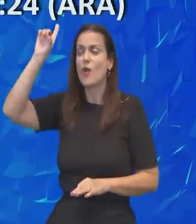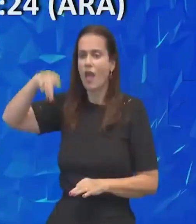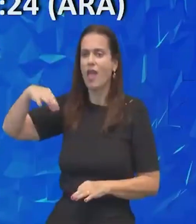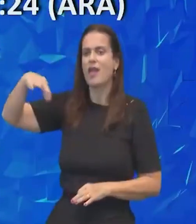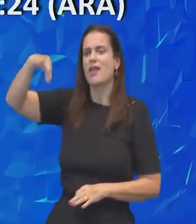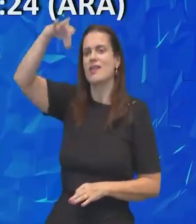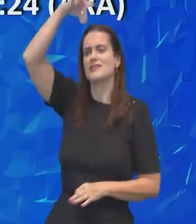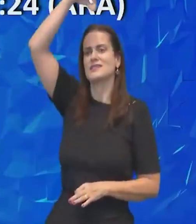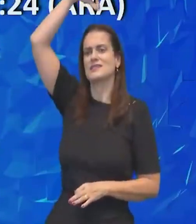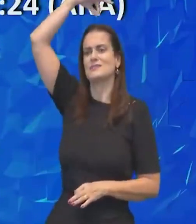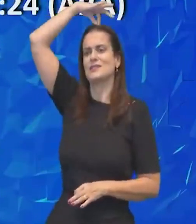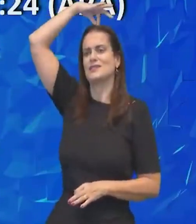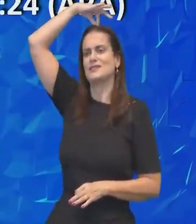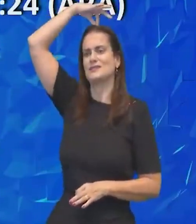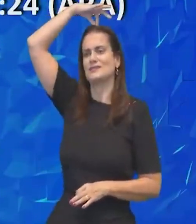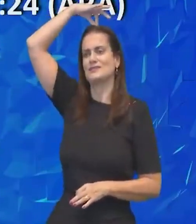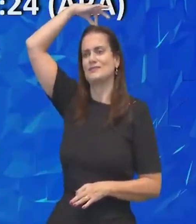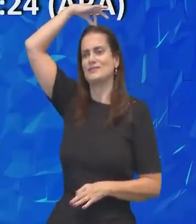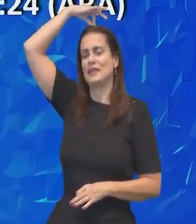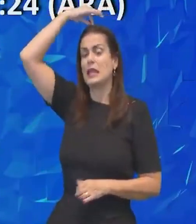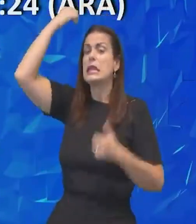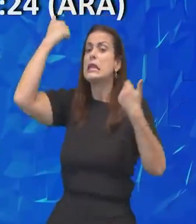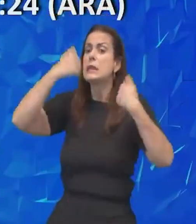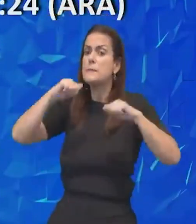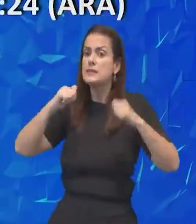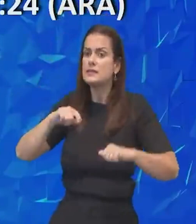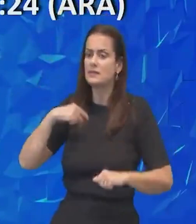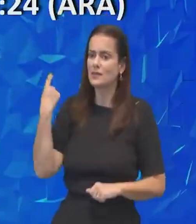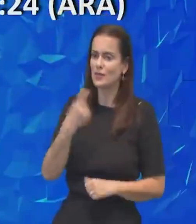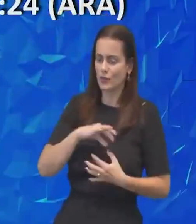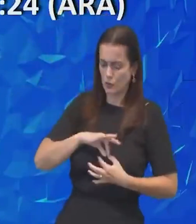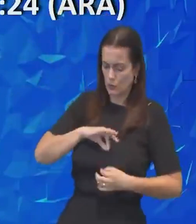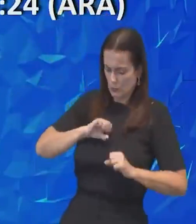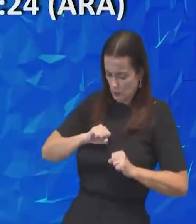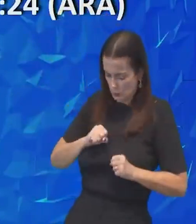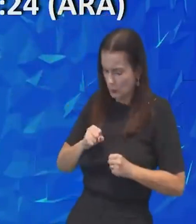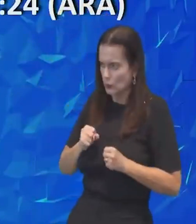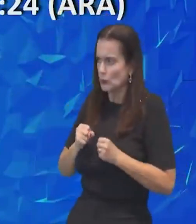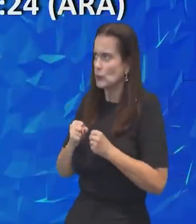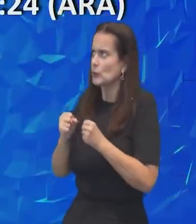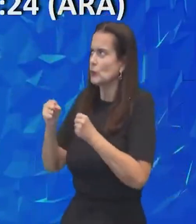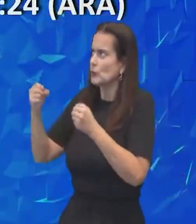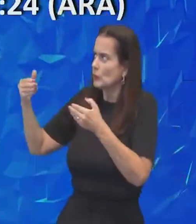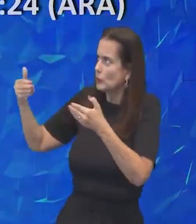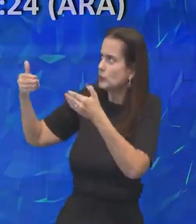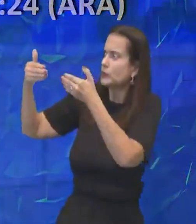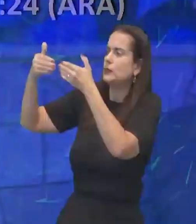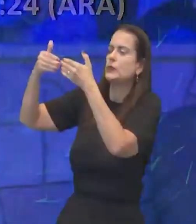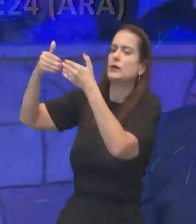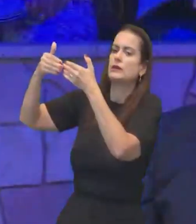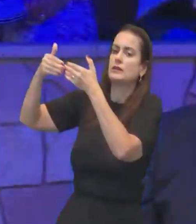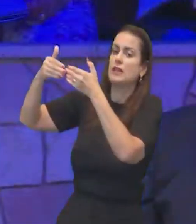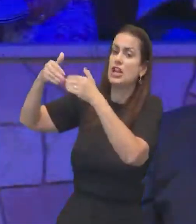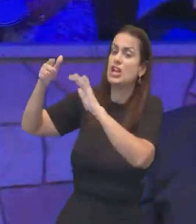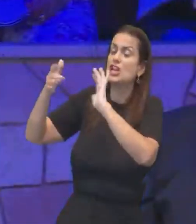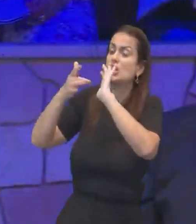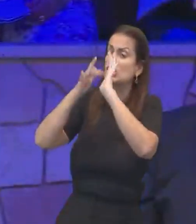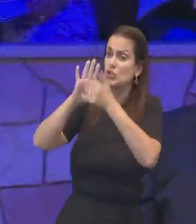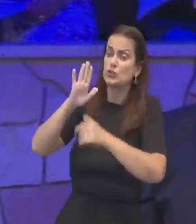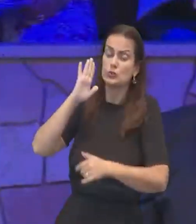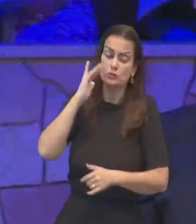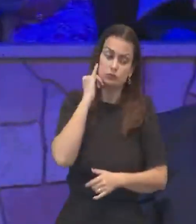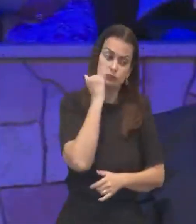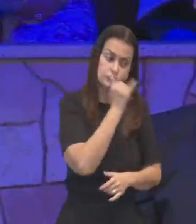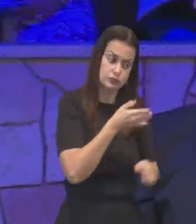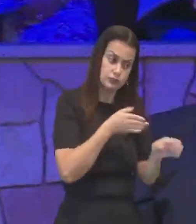e é necessário que os que o adorem em espírito e em verdade. Que Jesus está chamando a atenção daquela mulher